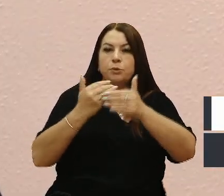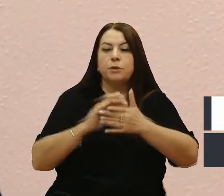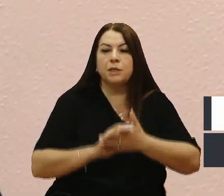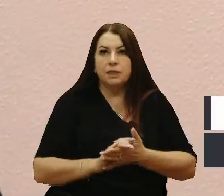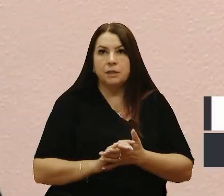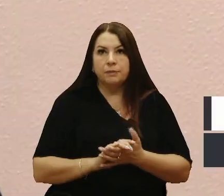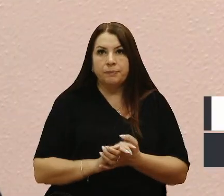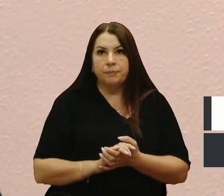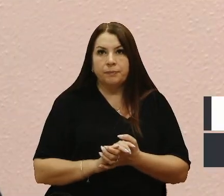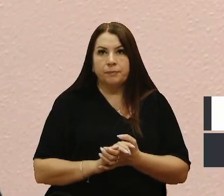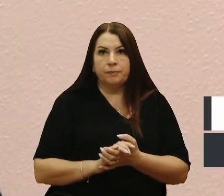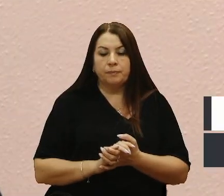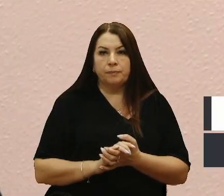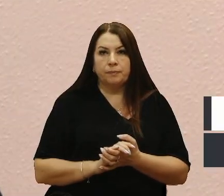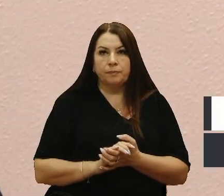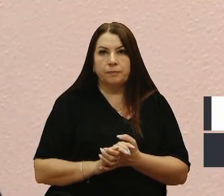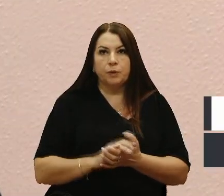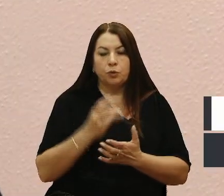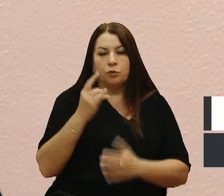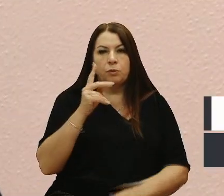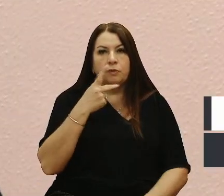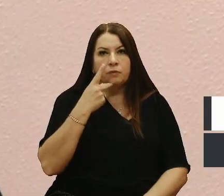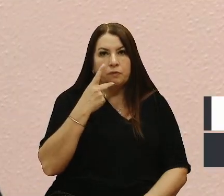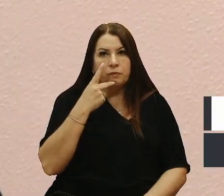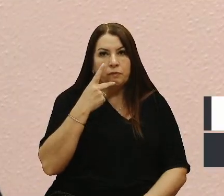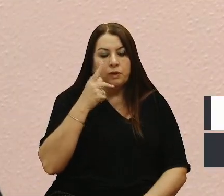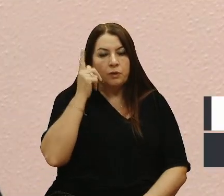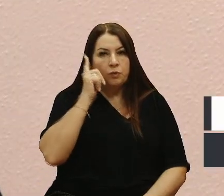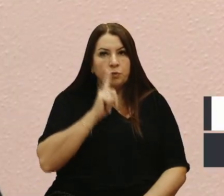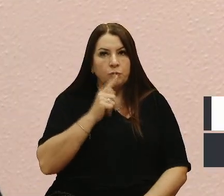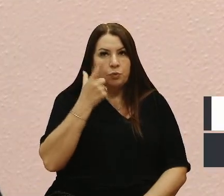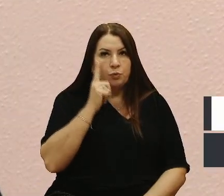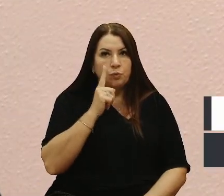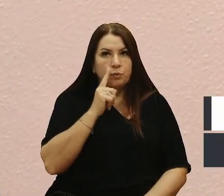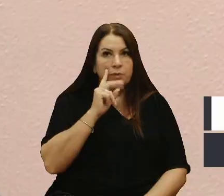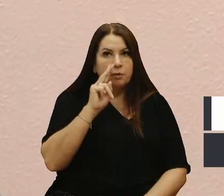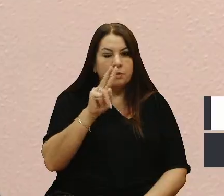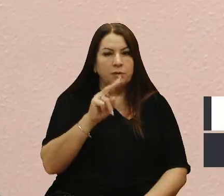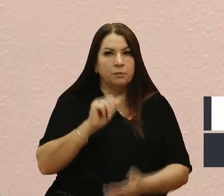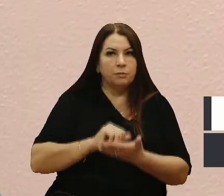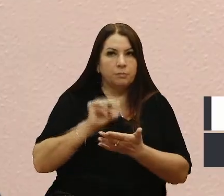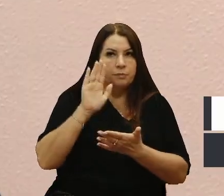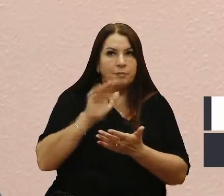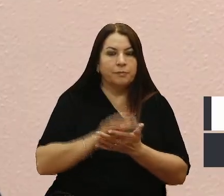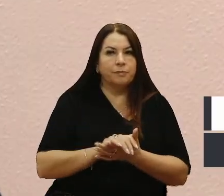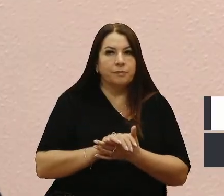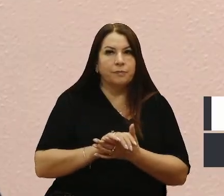mas dizer, só pegando a última fala do vereador Lucas, não consegui lhe artear porque o senhor estava